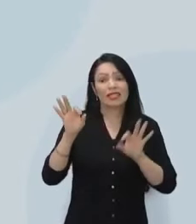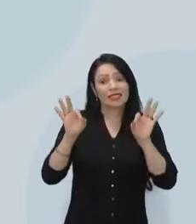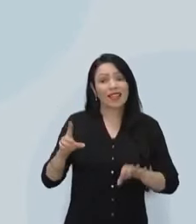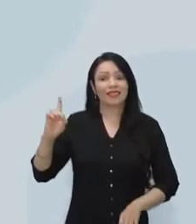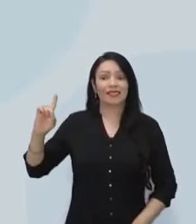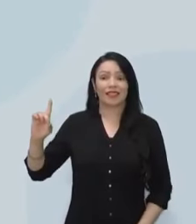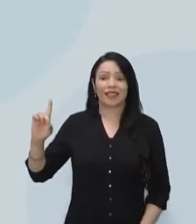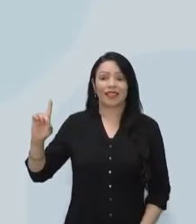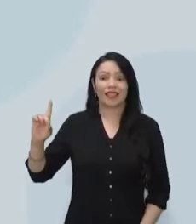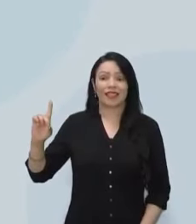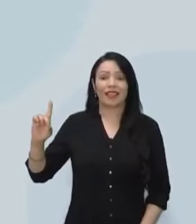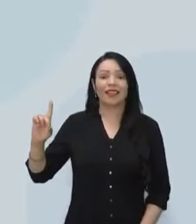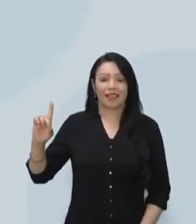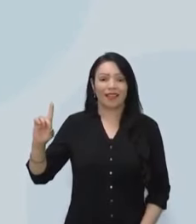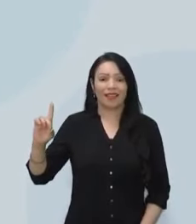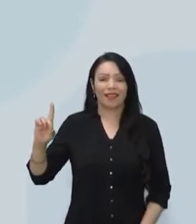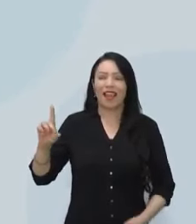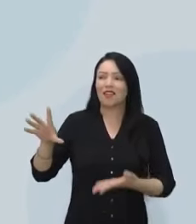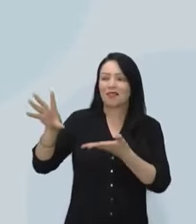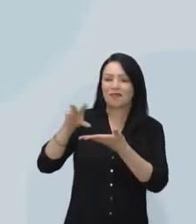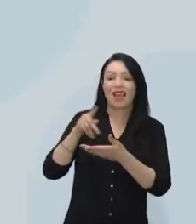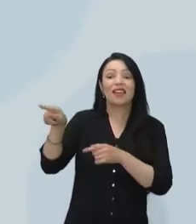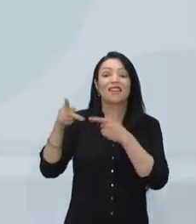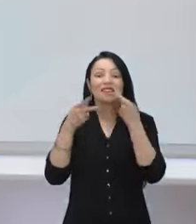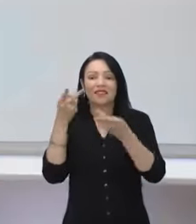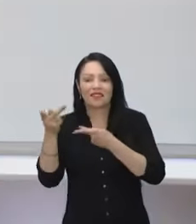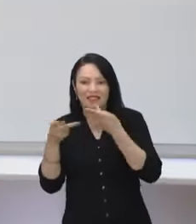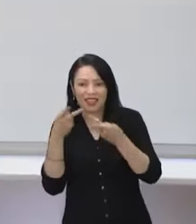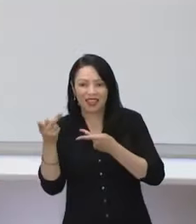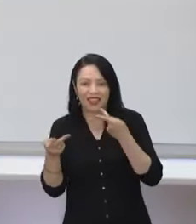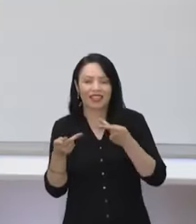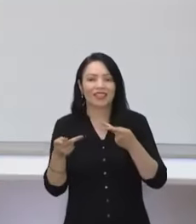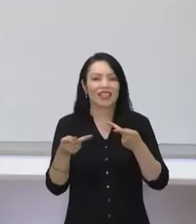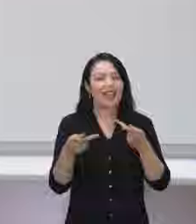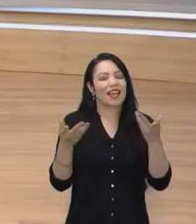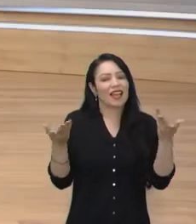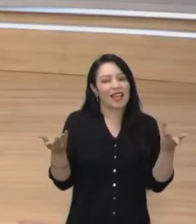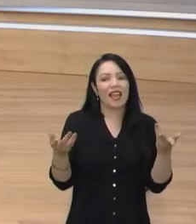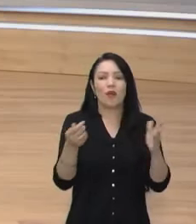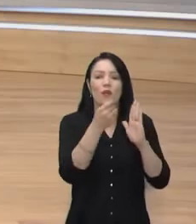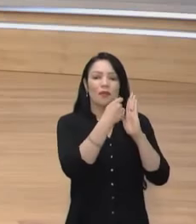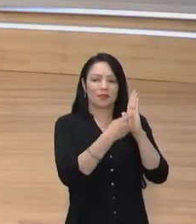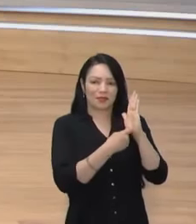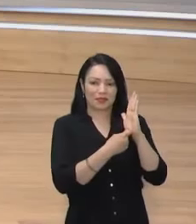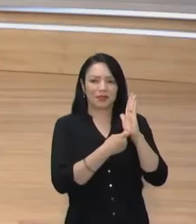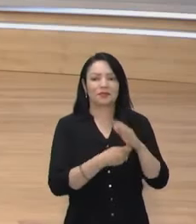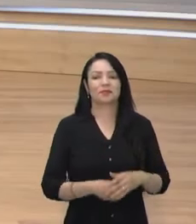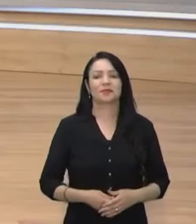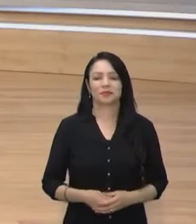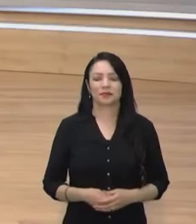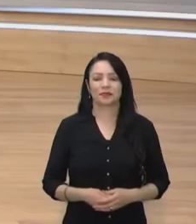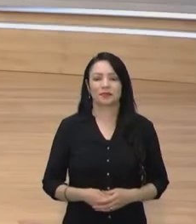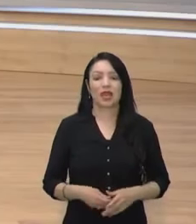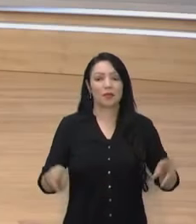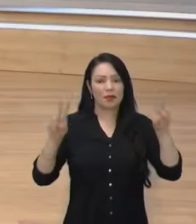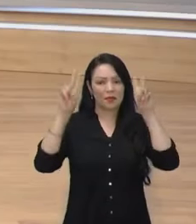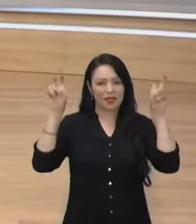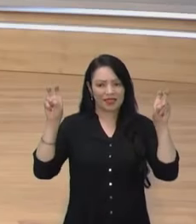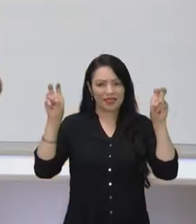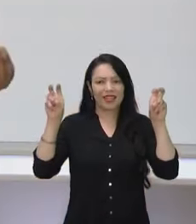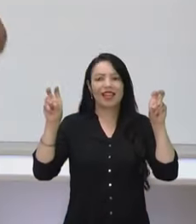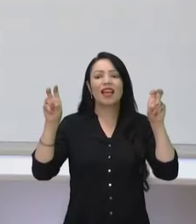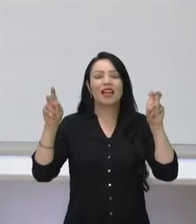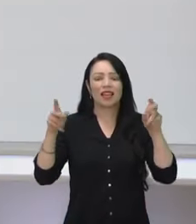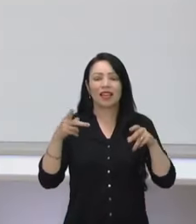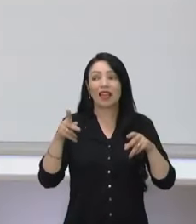a fala do McDaniel, né? Ao invés de falar que ele ficou fascinado sem aspas, é o autor que está falando, o narrador. Quando ele coloca entre aspas, ele traz